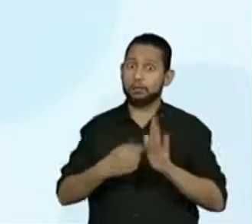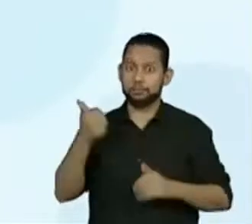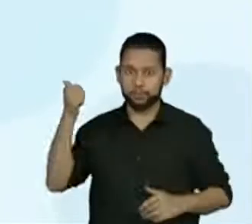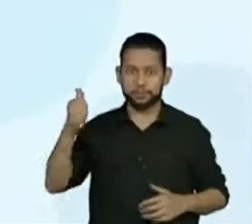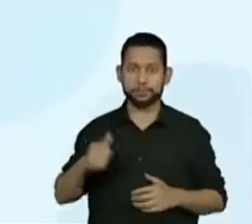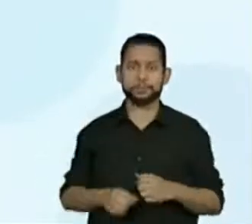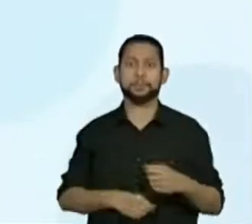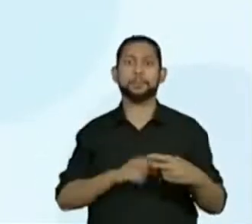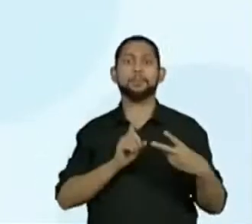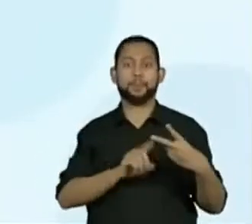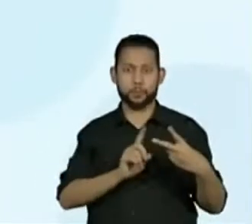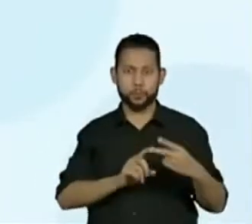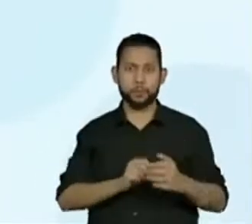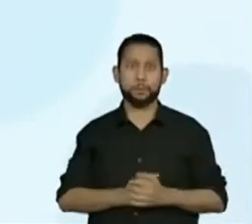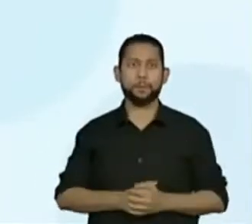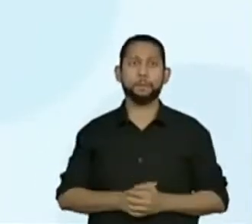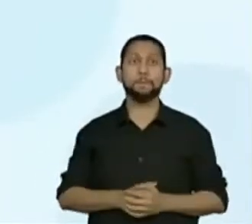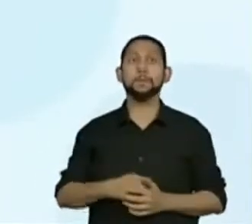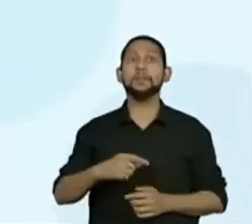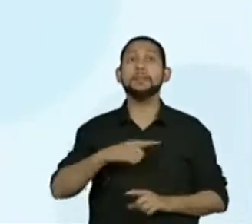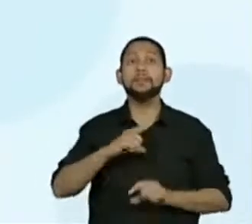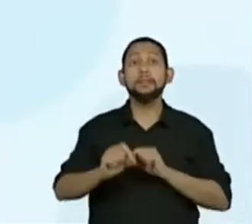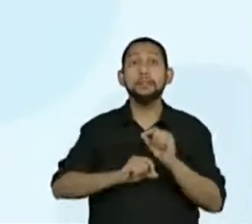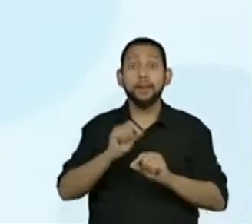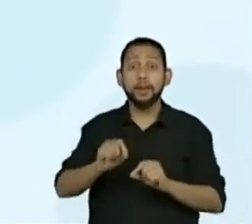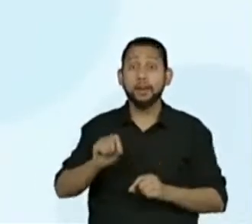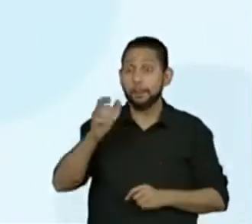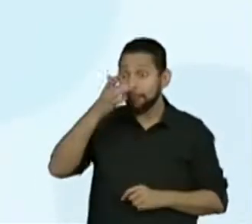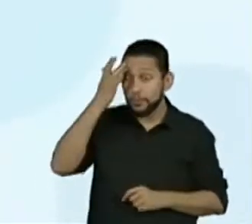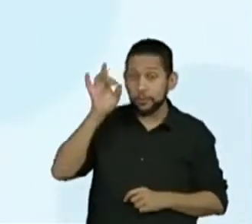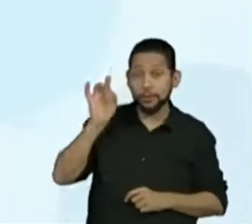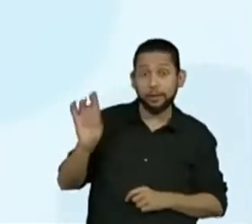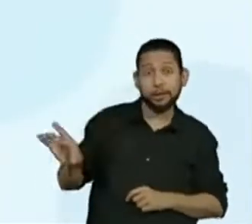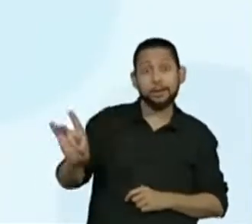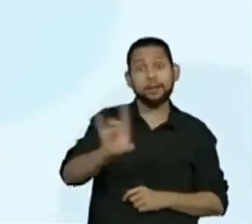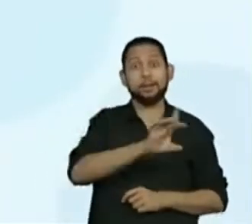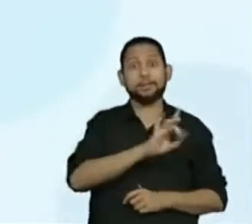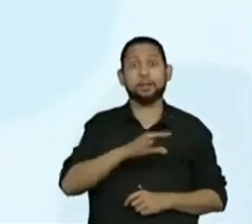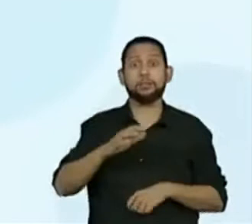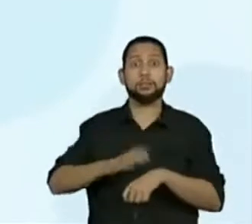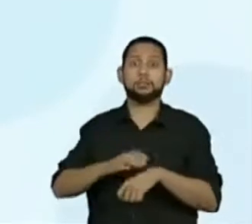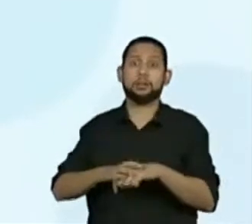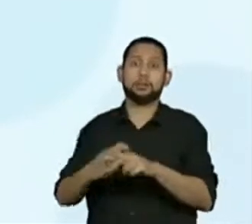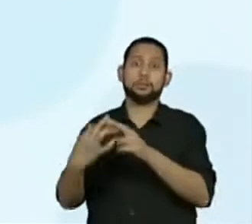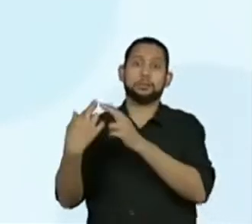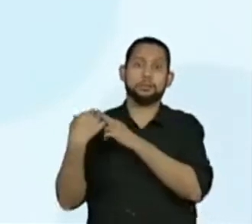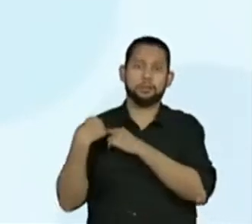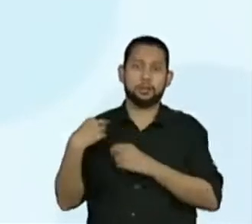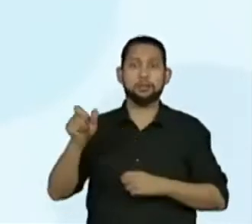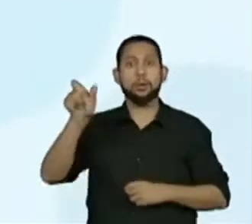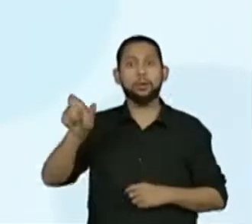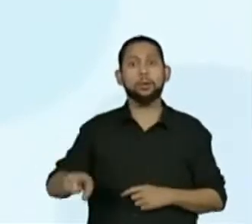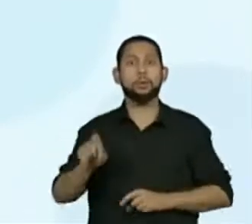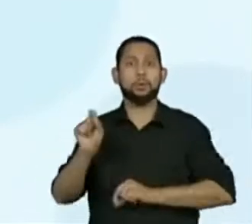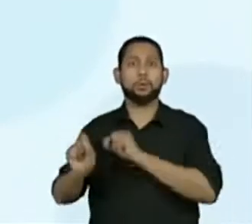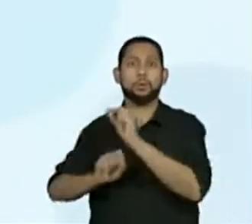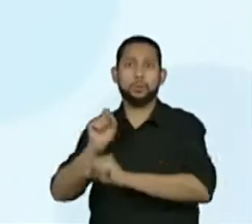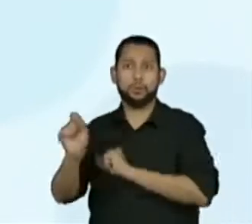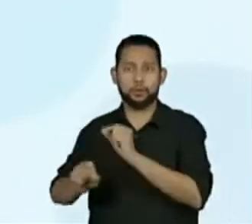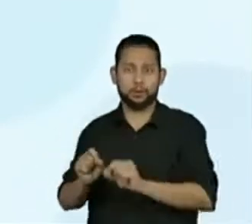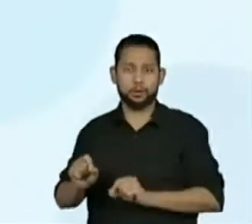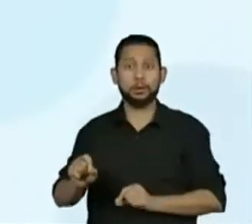chegou distribuir as funções entre os participantes as funções são